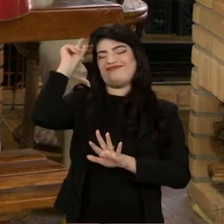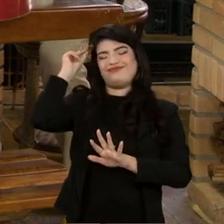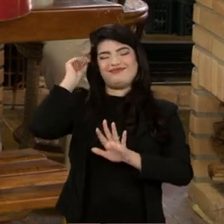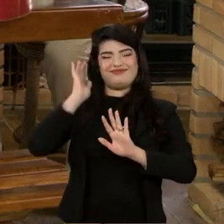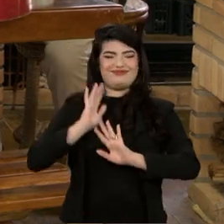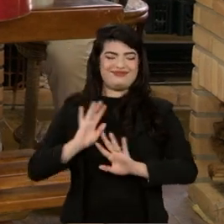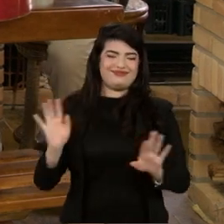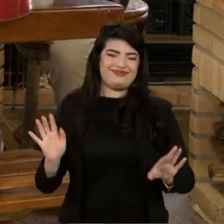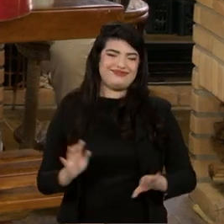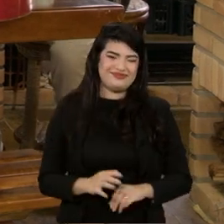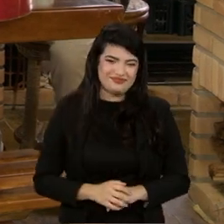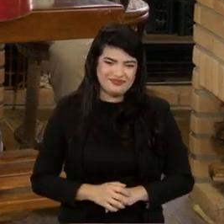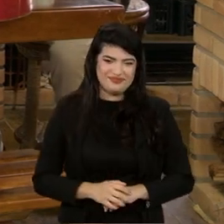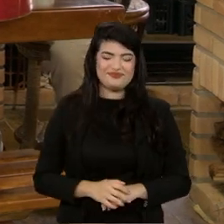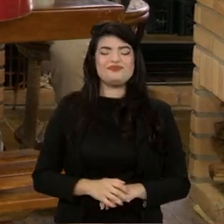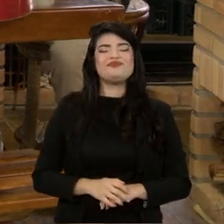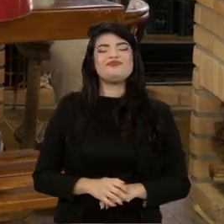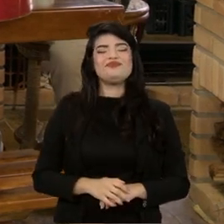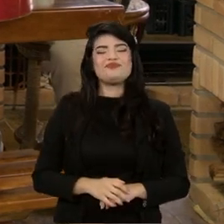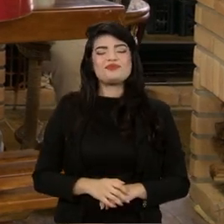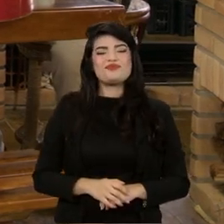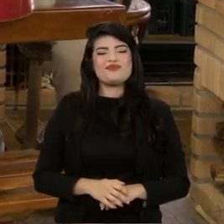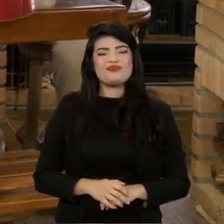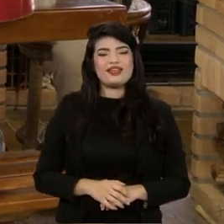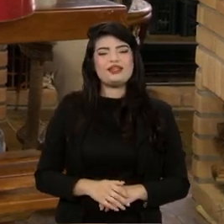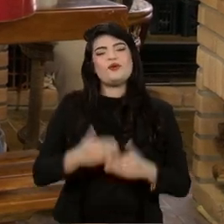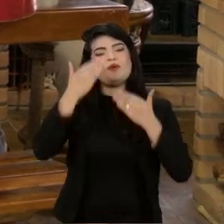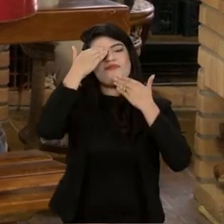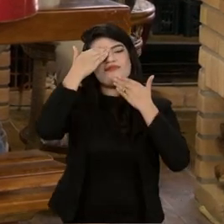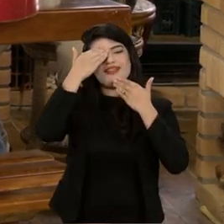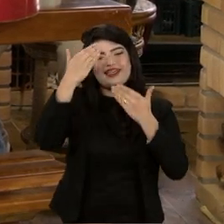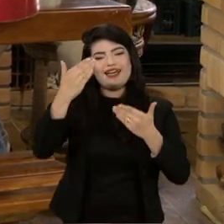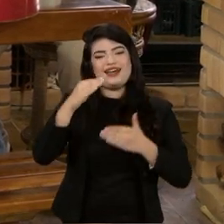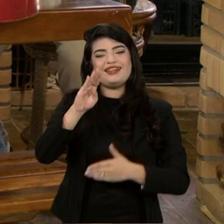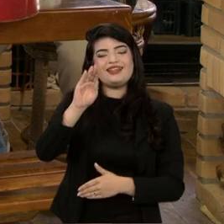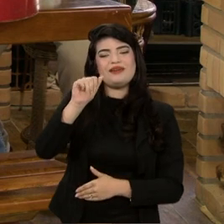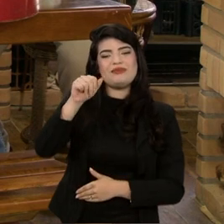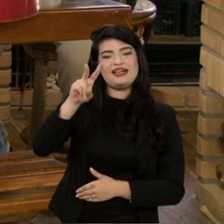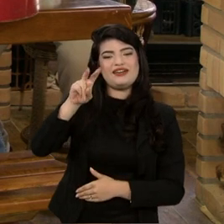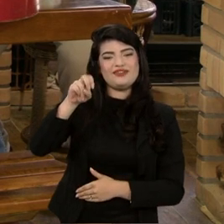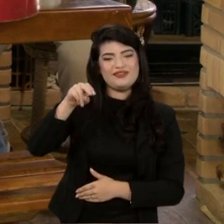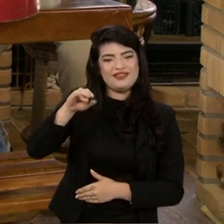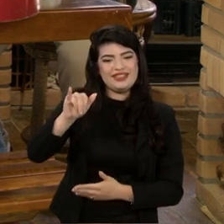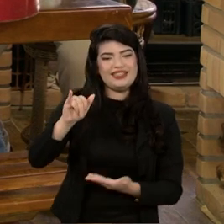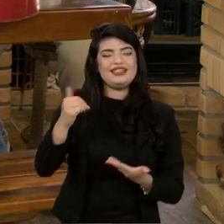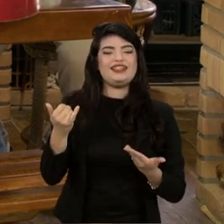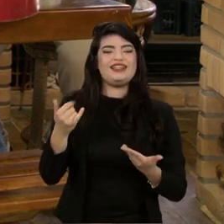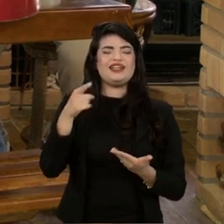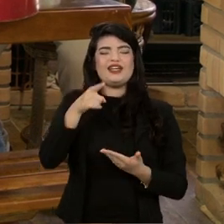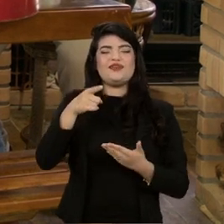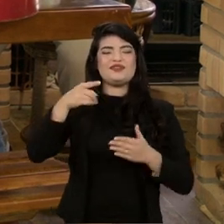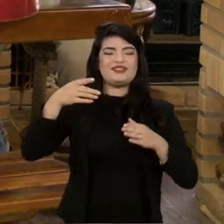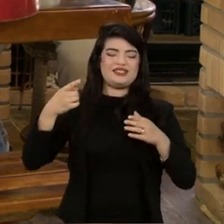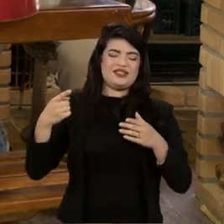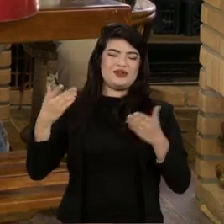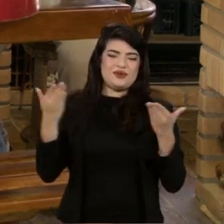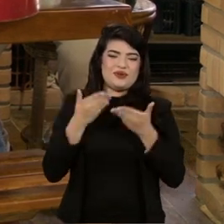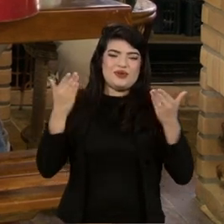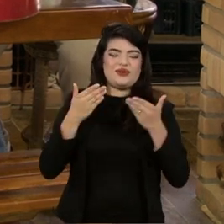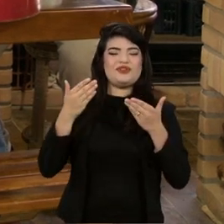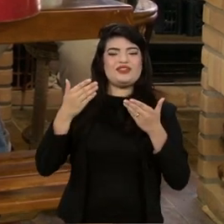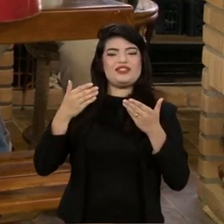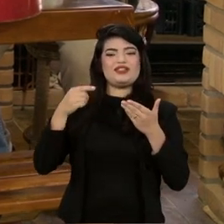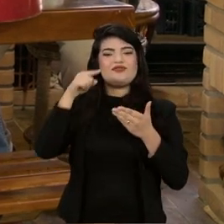Antigamente. Ô, Bavini, obrigado, hein, cara, por você estar aqui junto. E a porta da cozinha